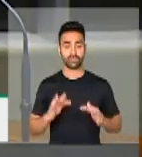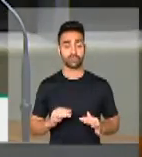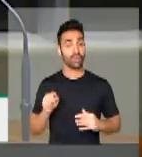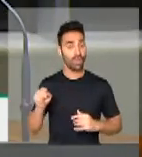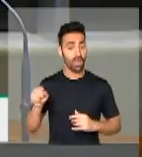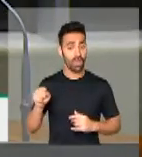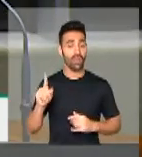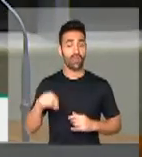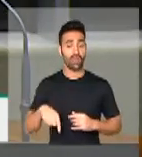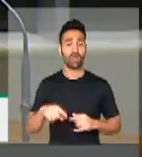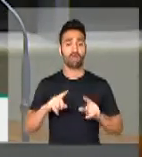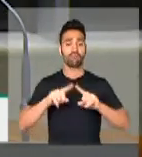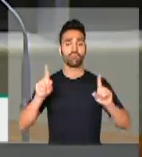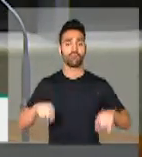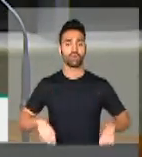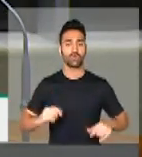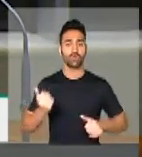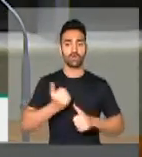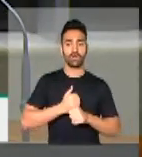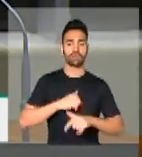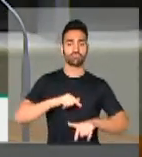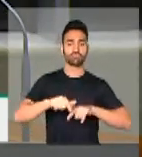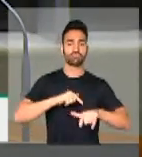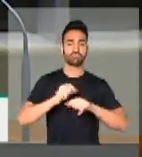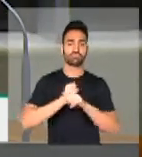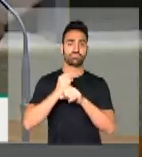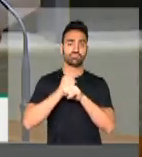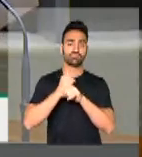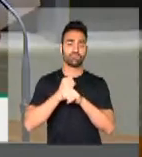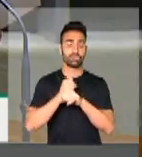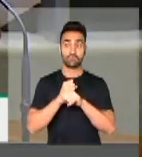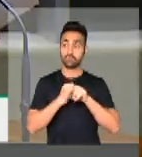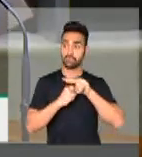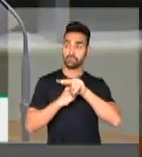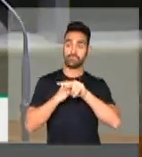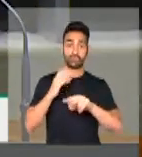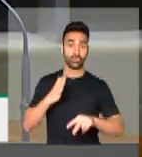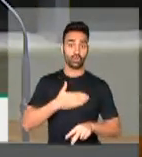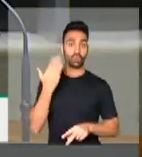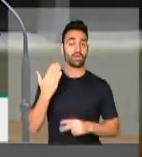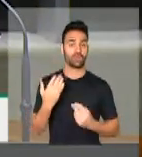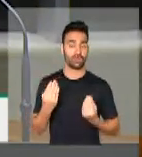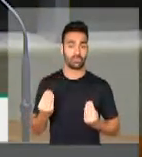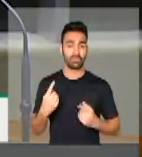ele é funcionário de carreira. E é até surpreendente que